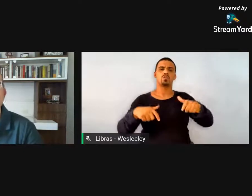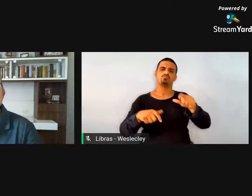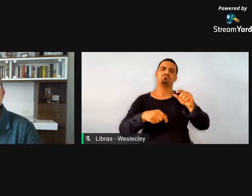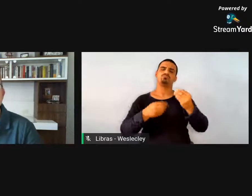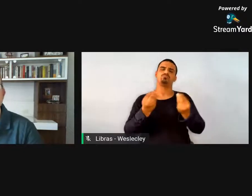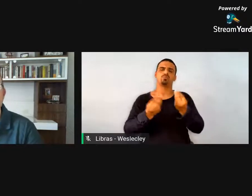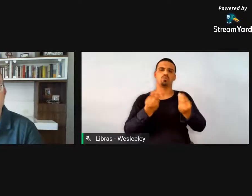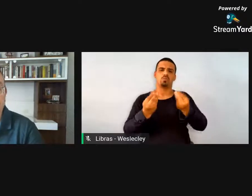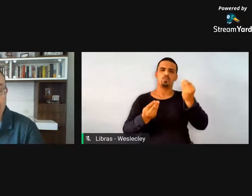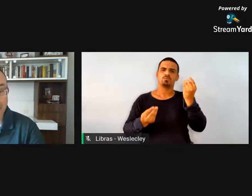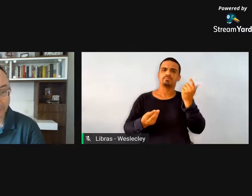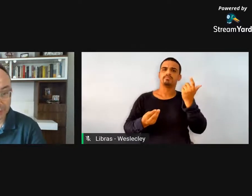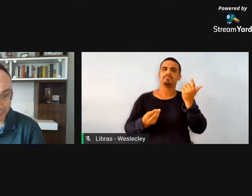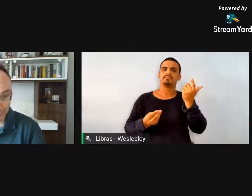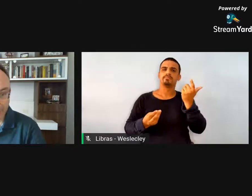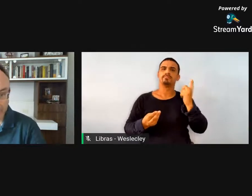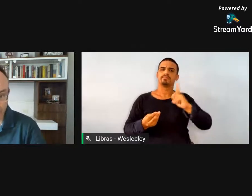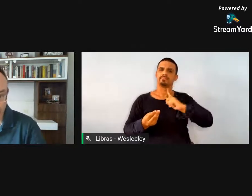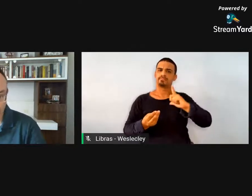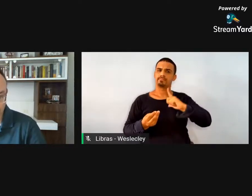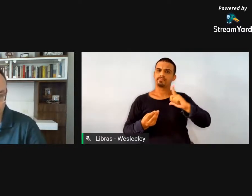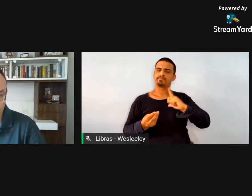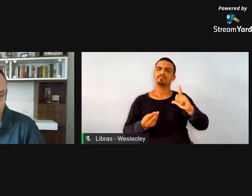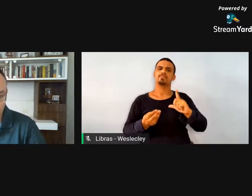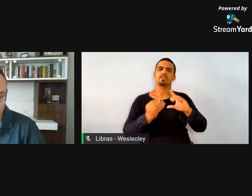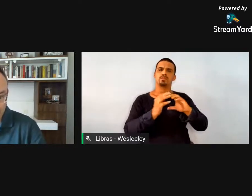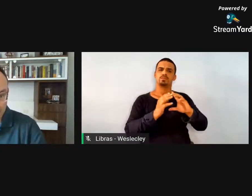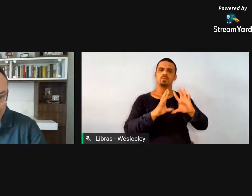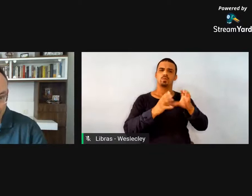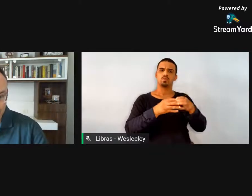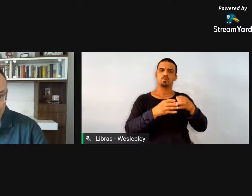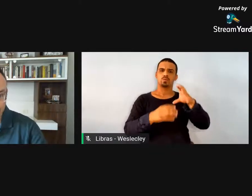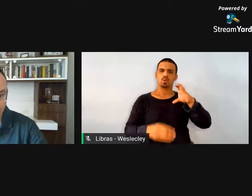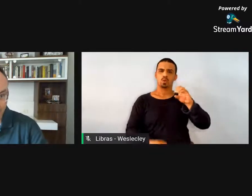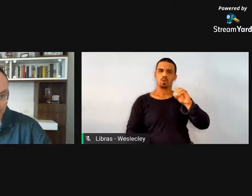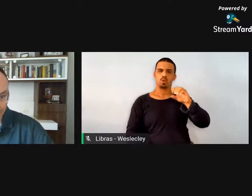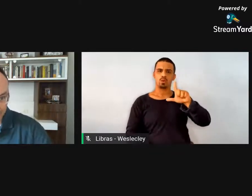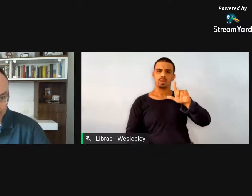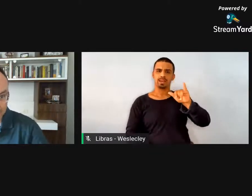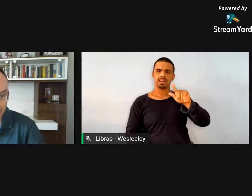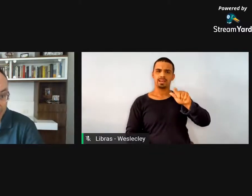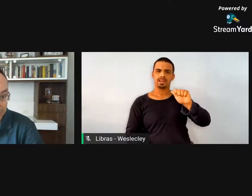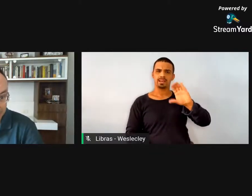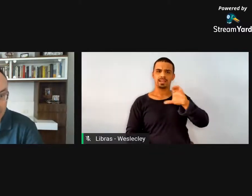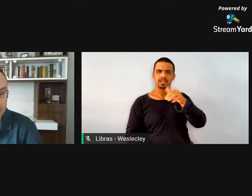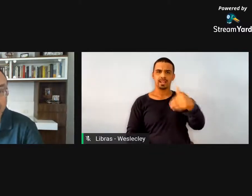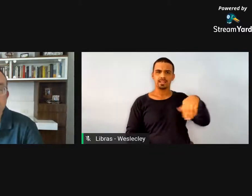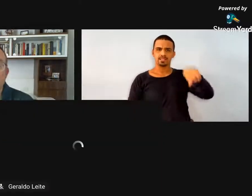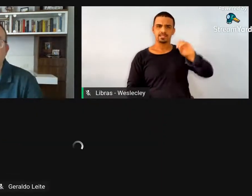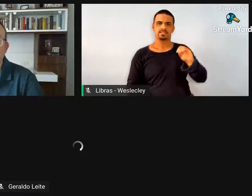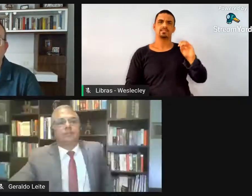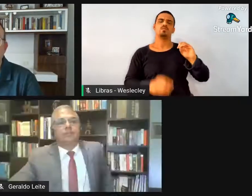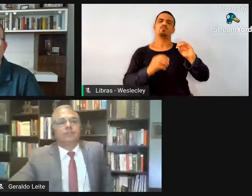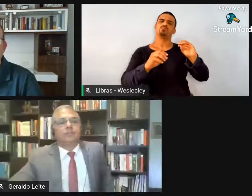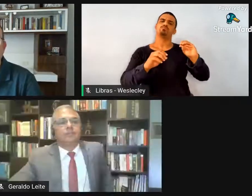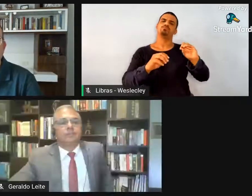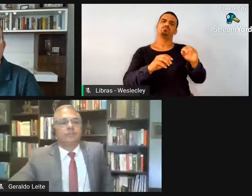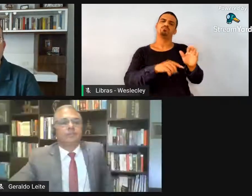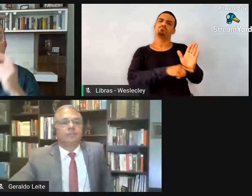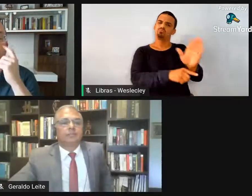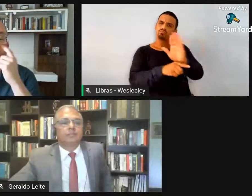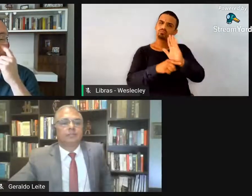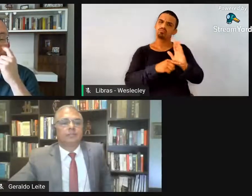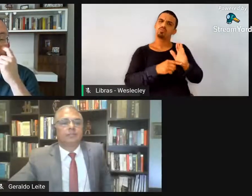assim. Né? Mas tem ali o fim das coligações que não deixa de ajudar a diminuir a pulverização partidária da demanda por